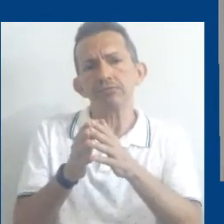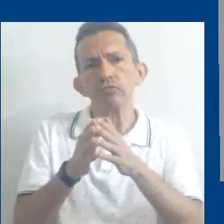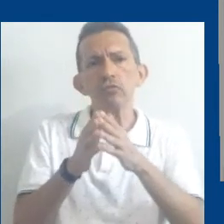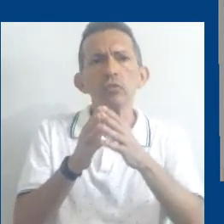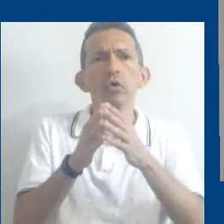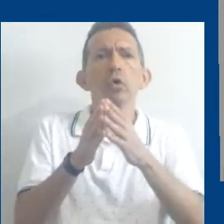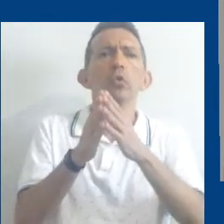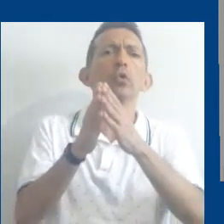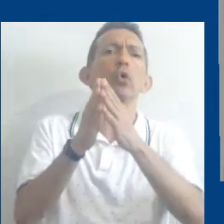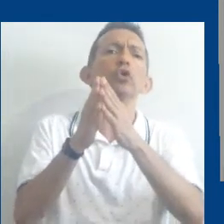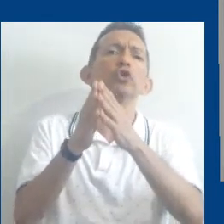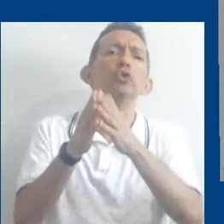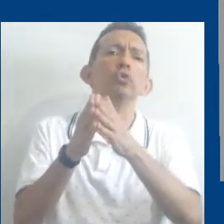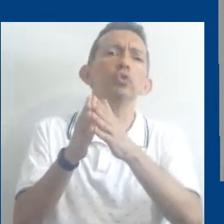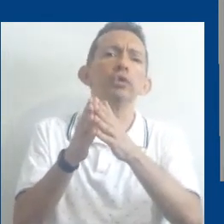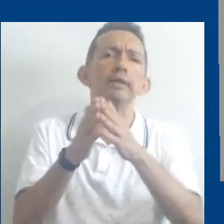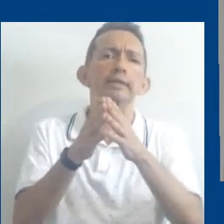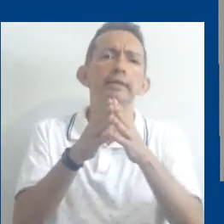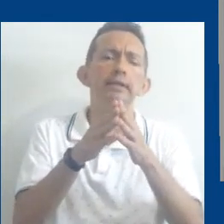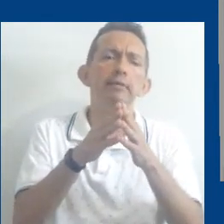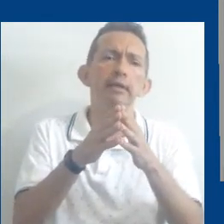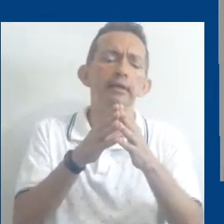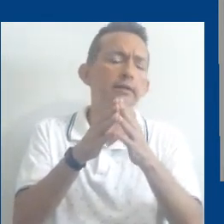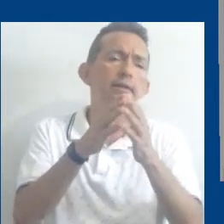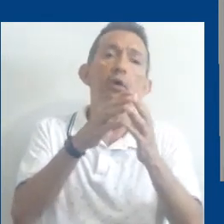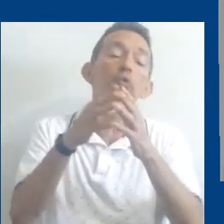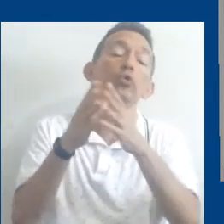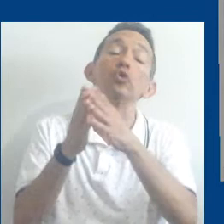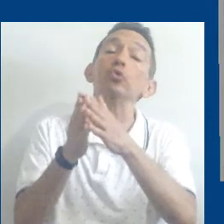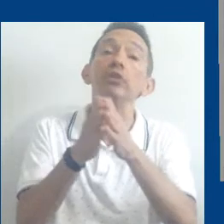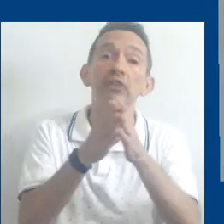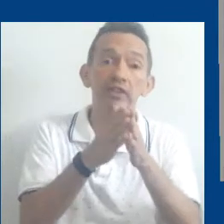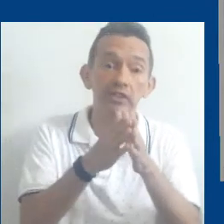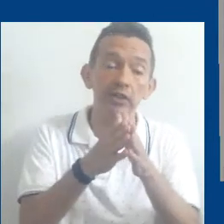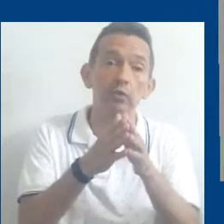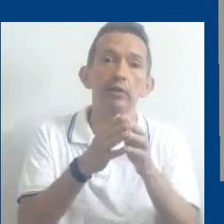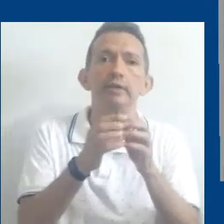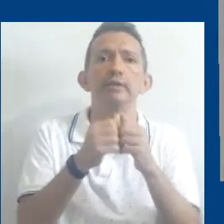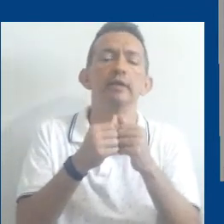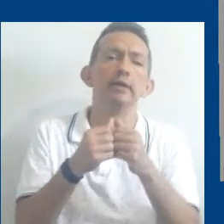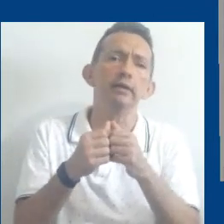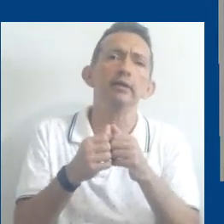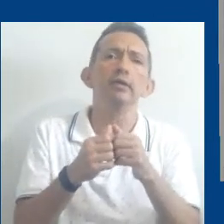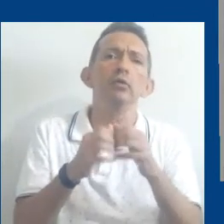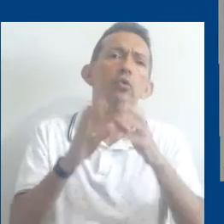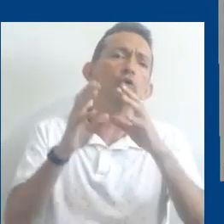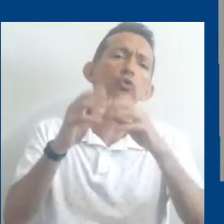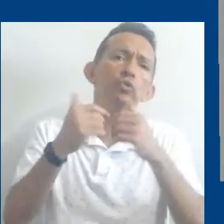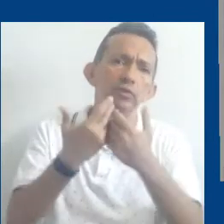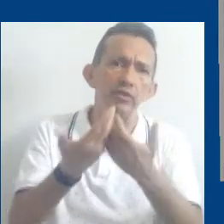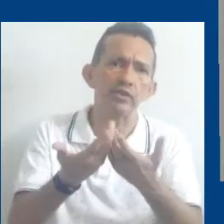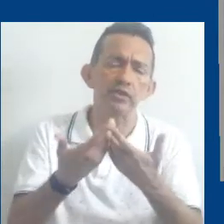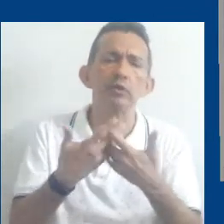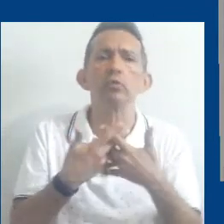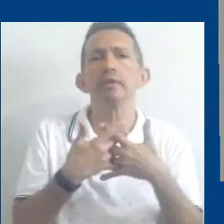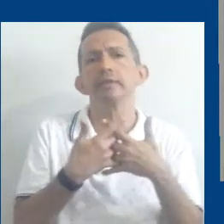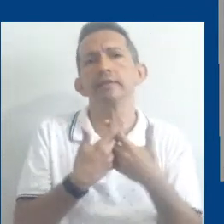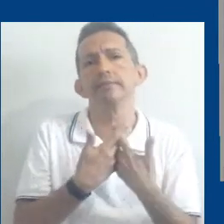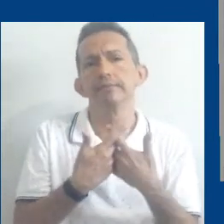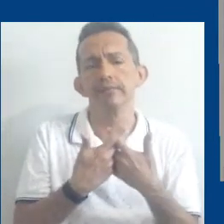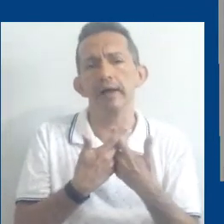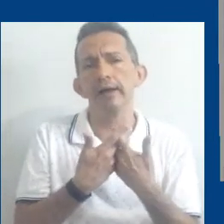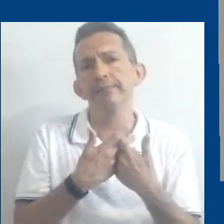mostra um conjunto de enzimas, um conjunto de vesículas, né? Um conjunto de